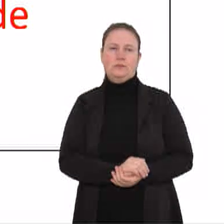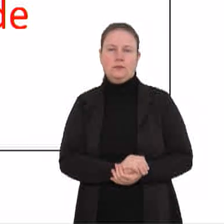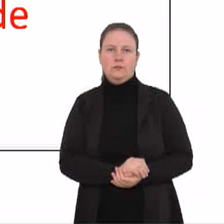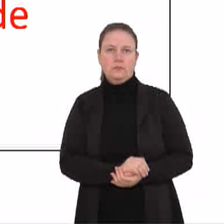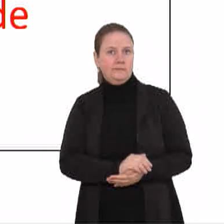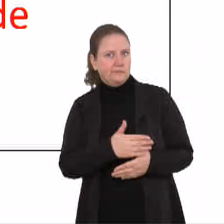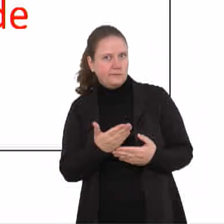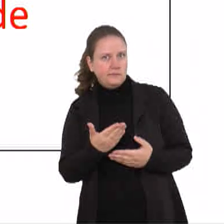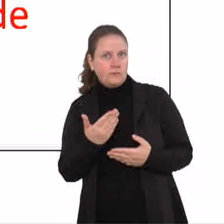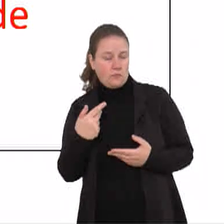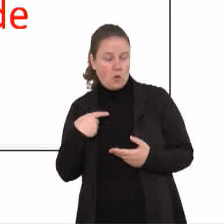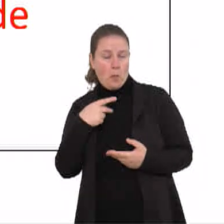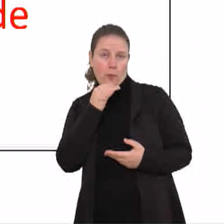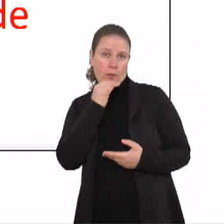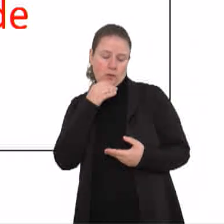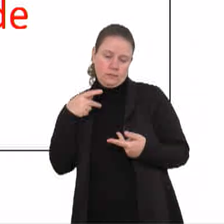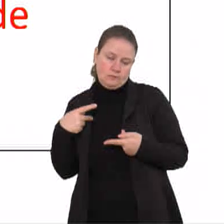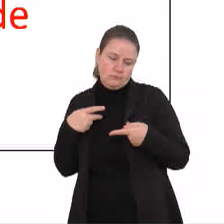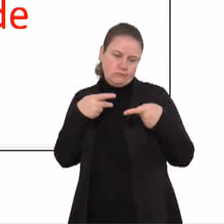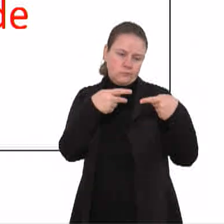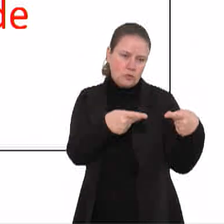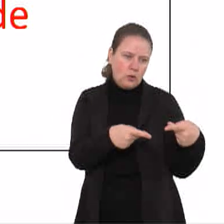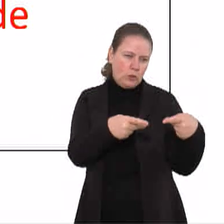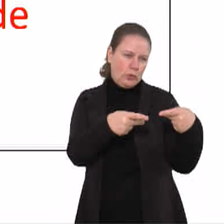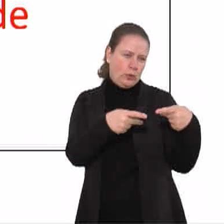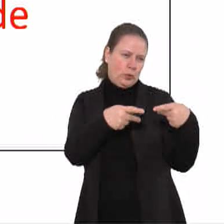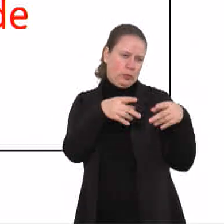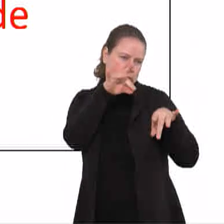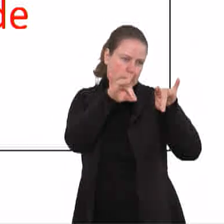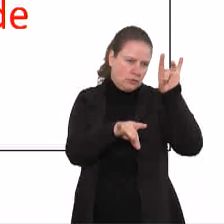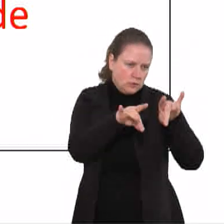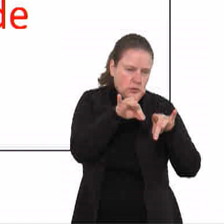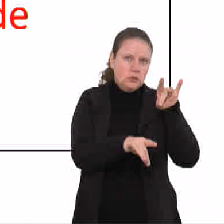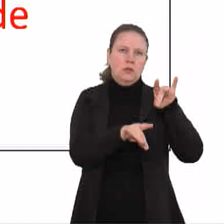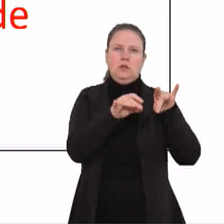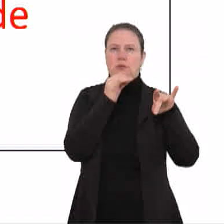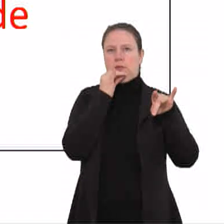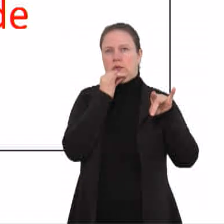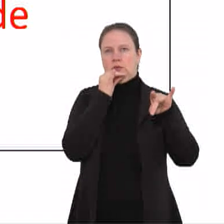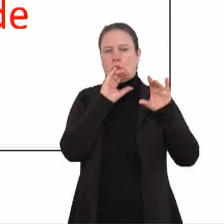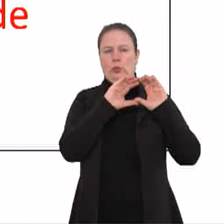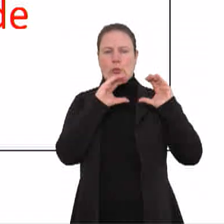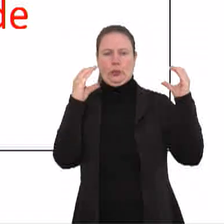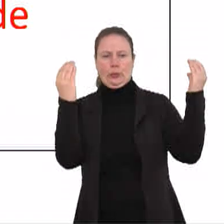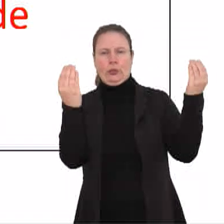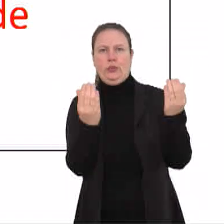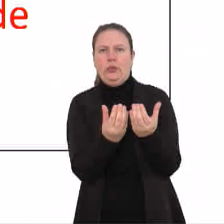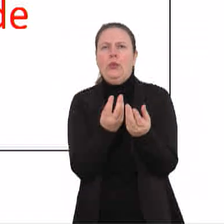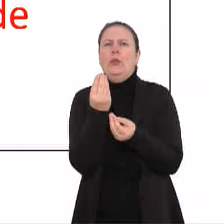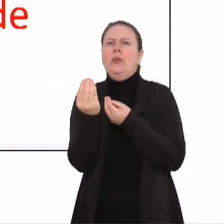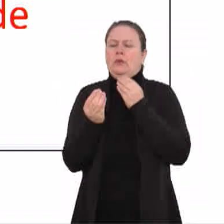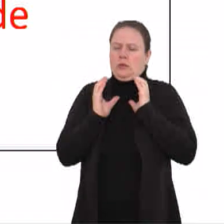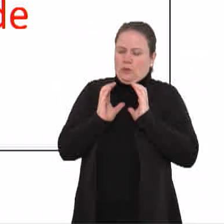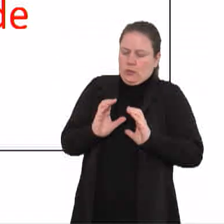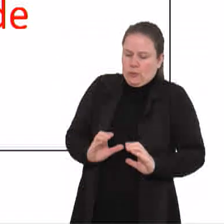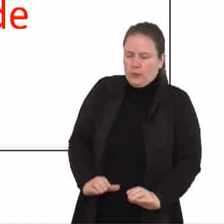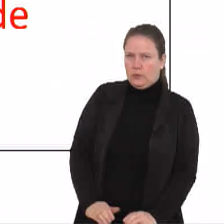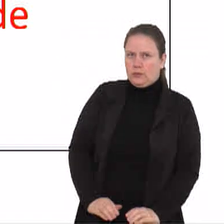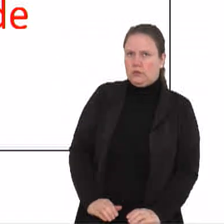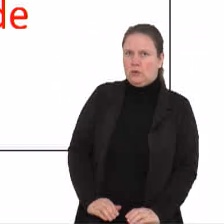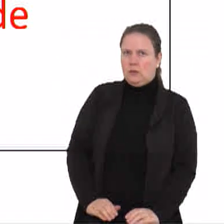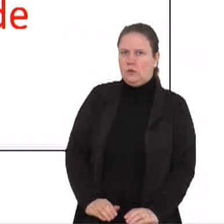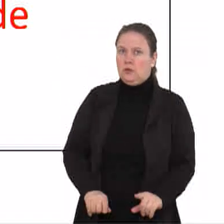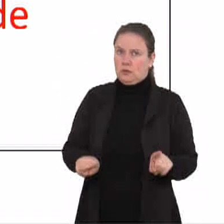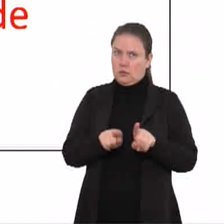Quando vamos a um evento, por exemplo, teatro, e sabemos como temos que nos comportar, por seguirmos um conjunto